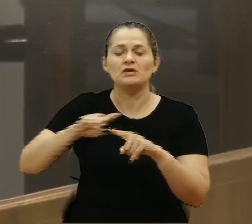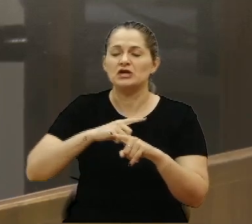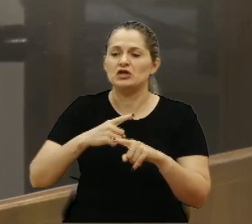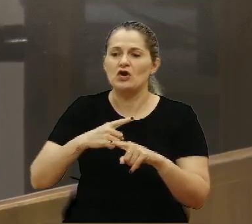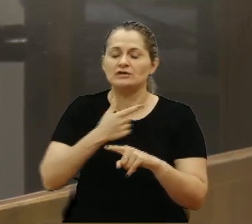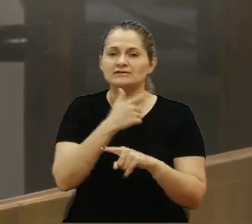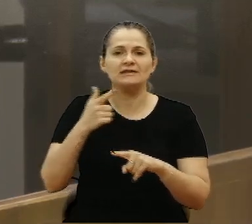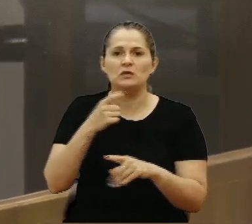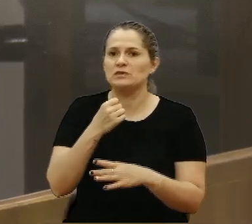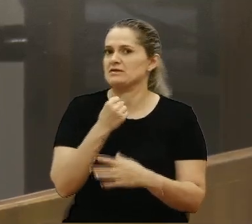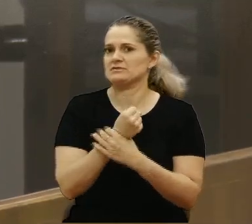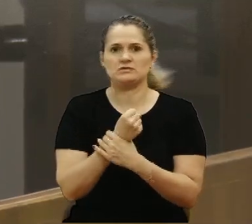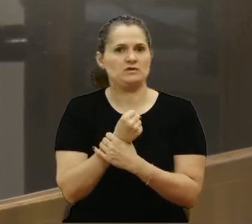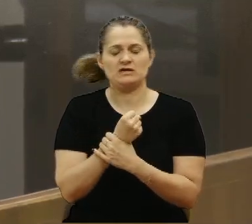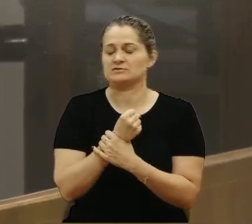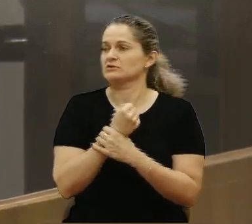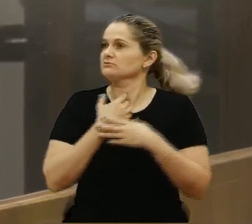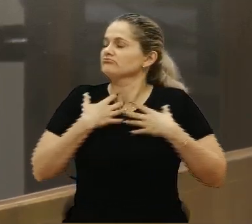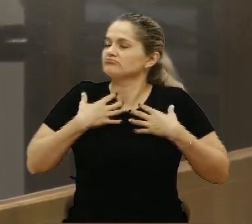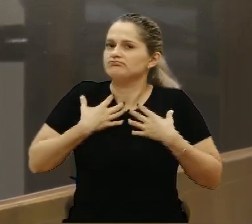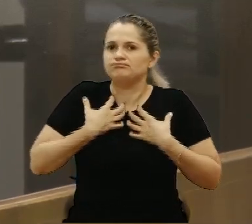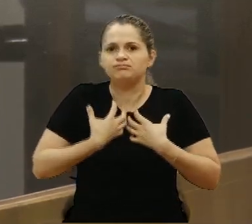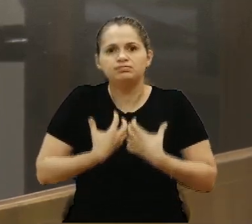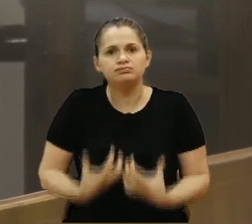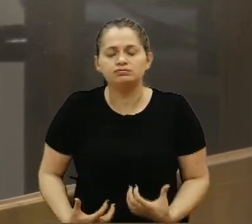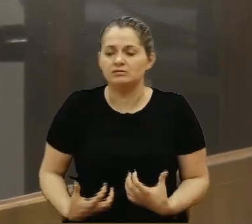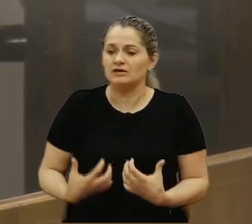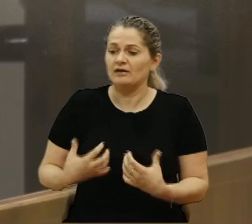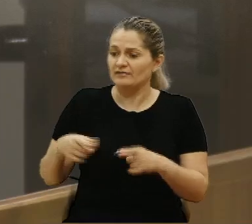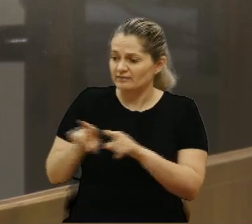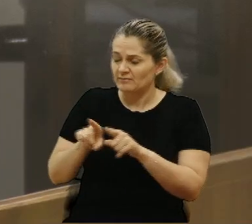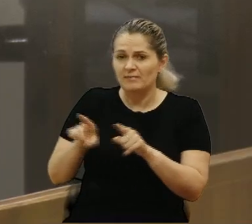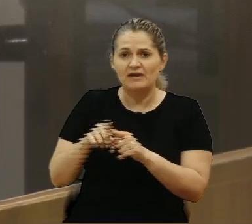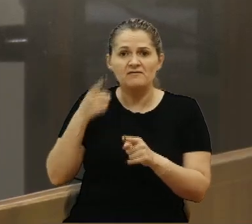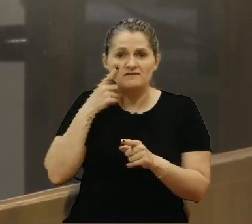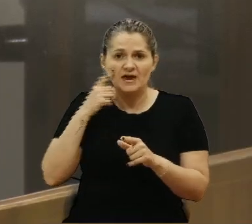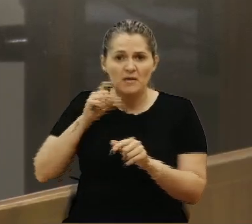insegurança. E é uma insegurança que de lá para cá não mudou nada.